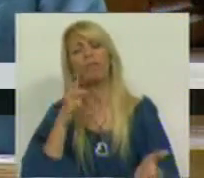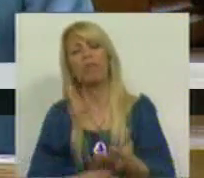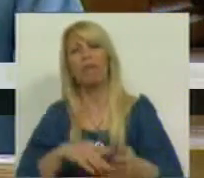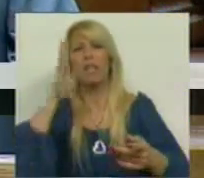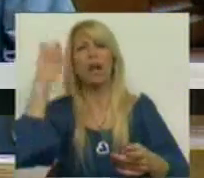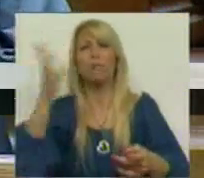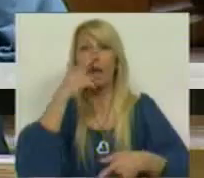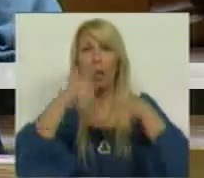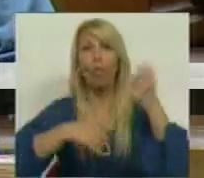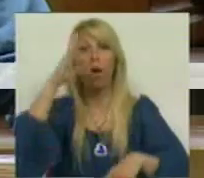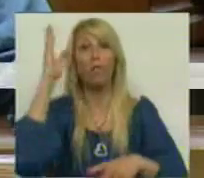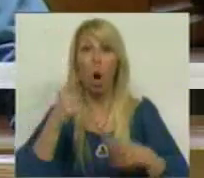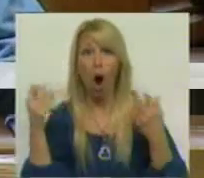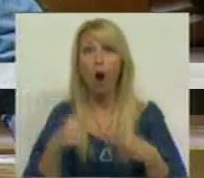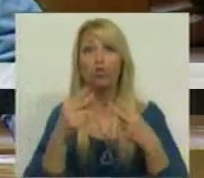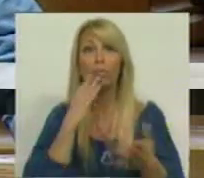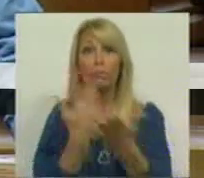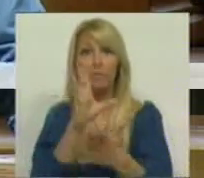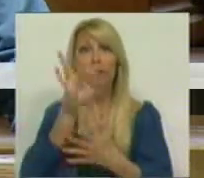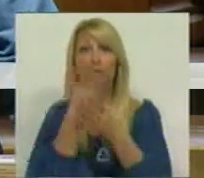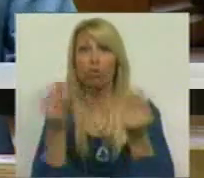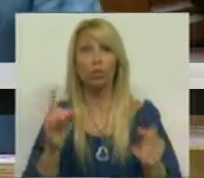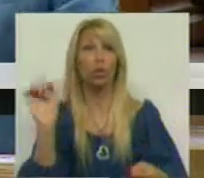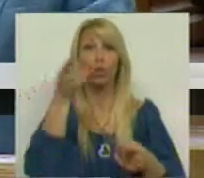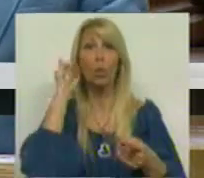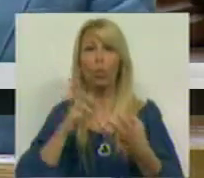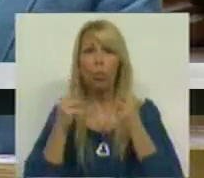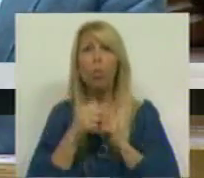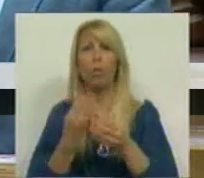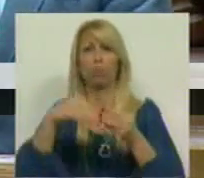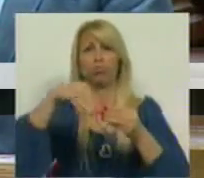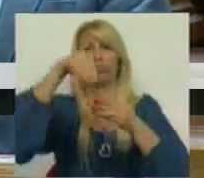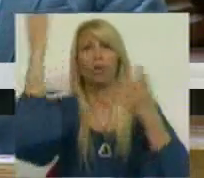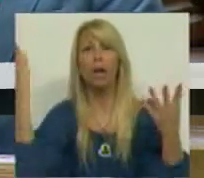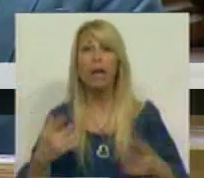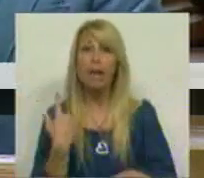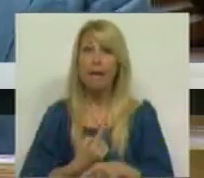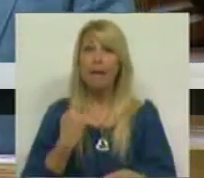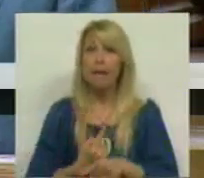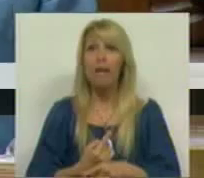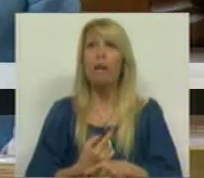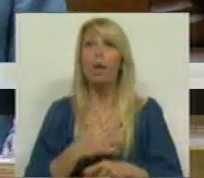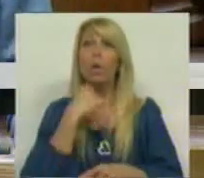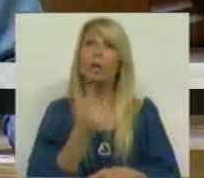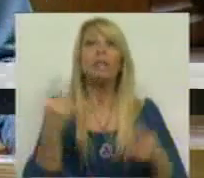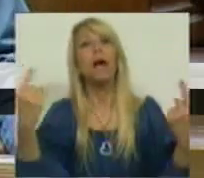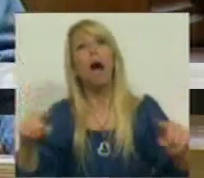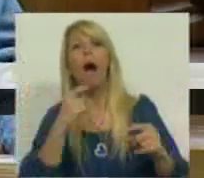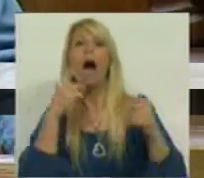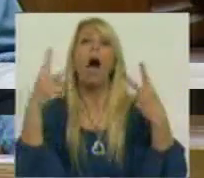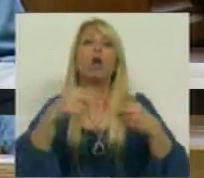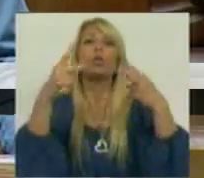que a austeridade não traz soluções, traz mais problemas. E a tecnicidade que diziam existir desta tal